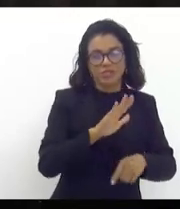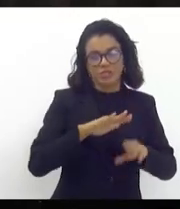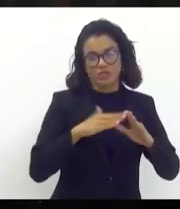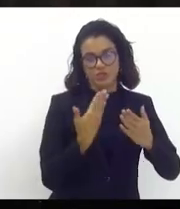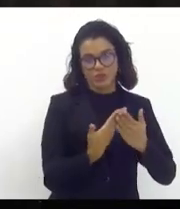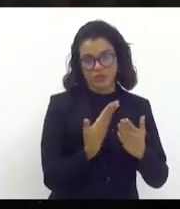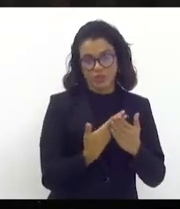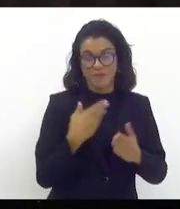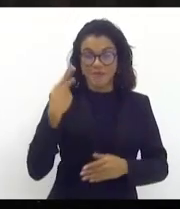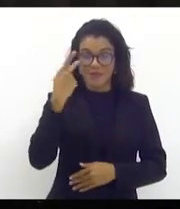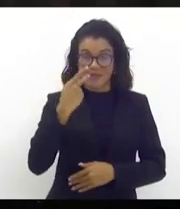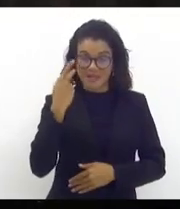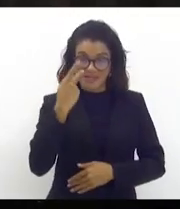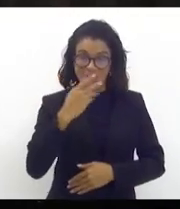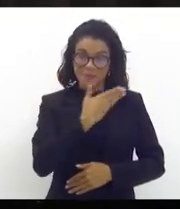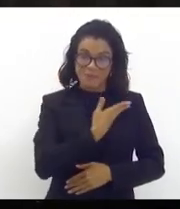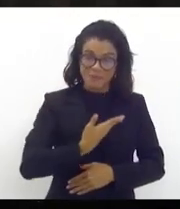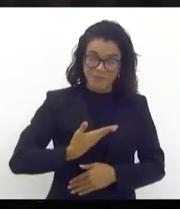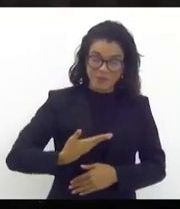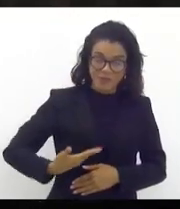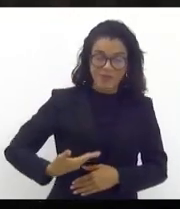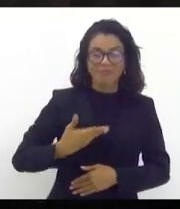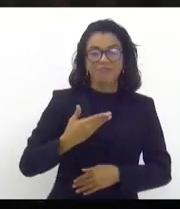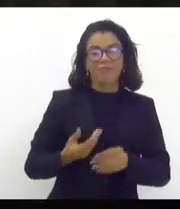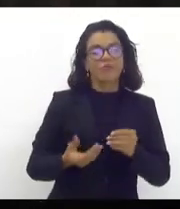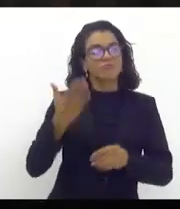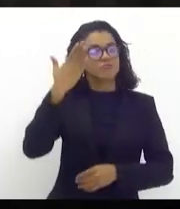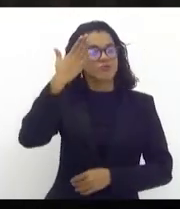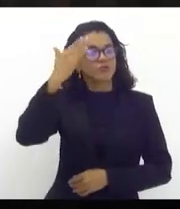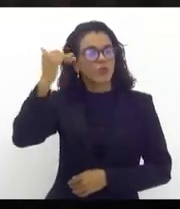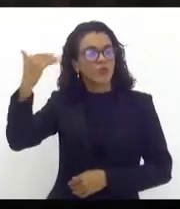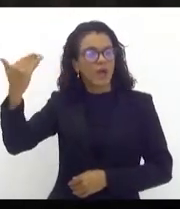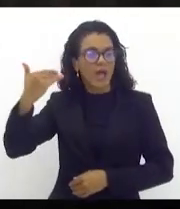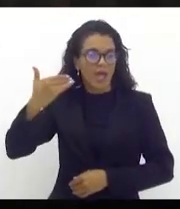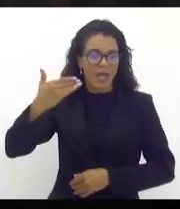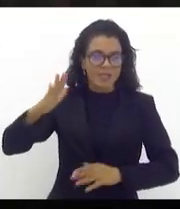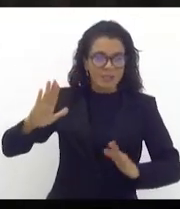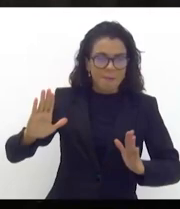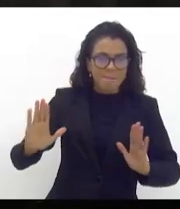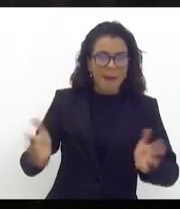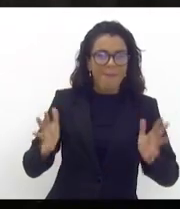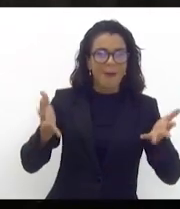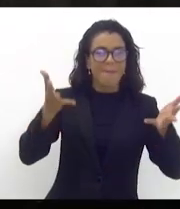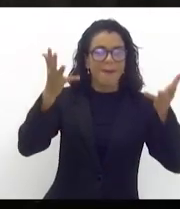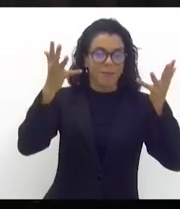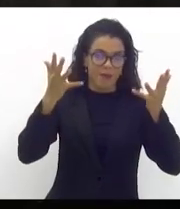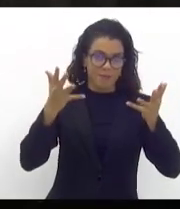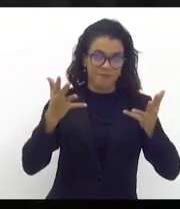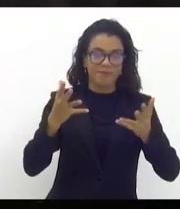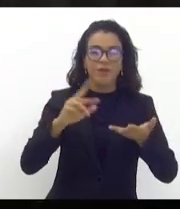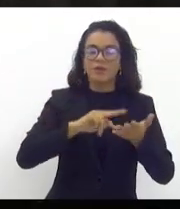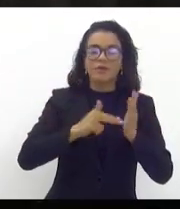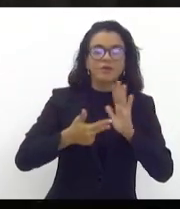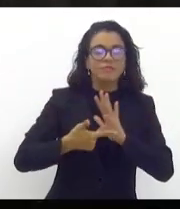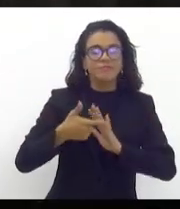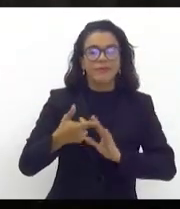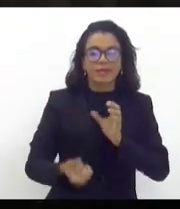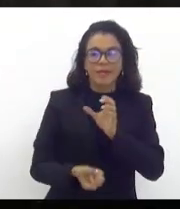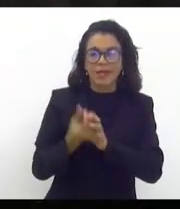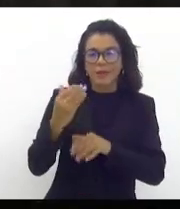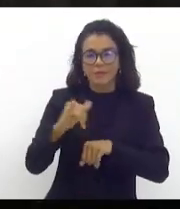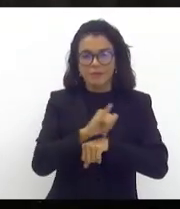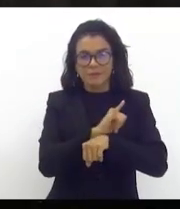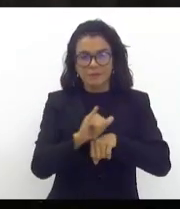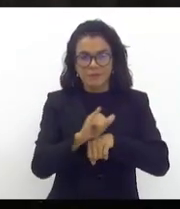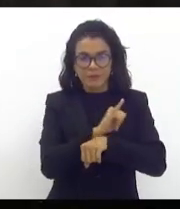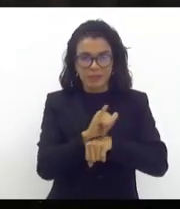essa política que faz com que a UERJ tenha um sucesso pulsante das cotas como tem. Ou seja, é preciso criar mecanismos